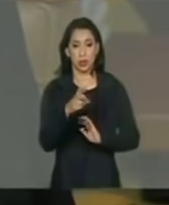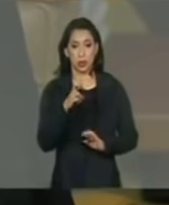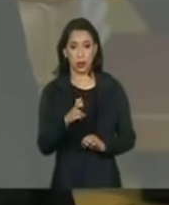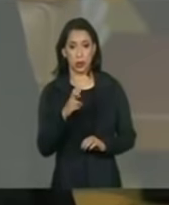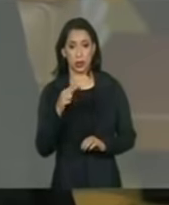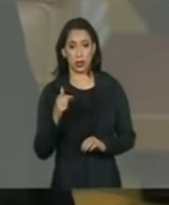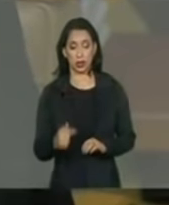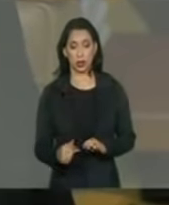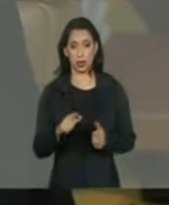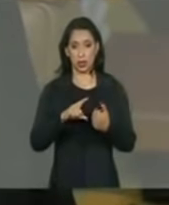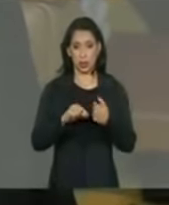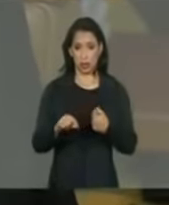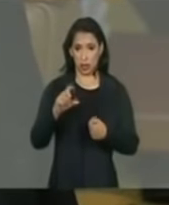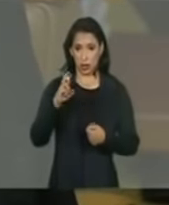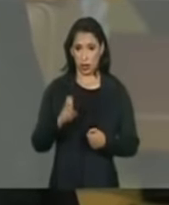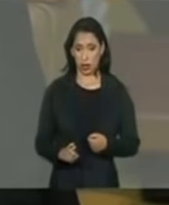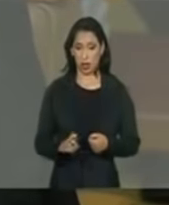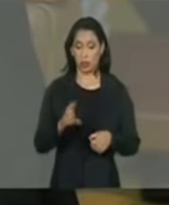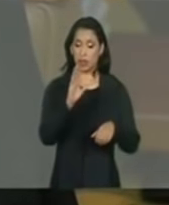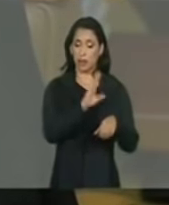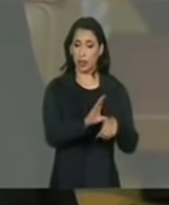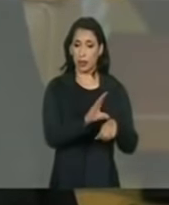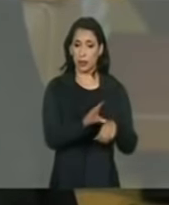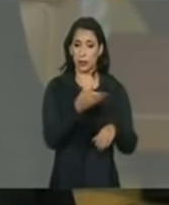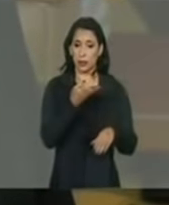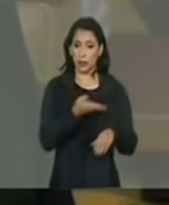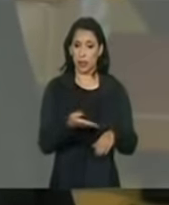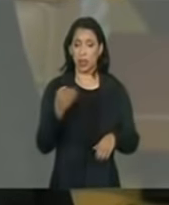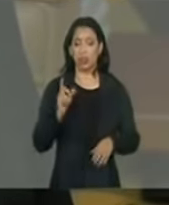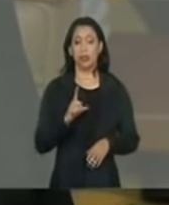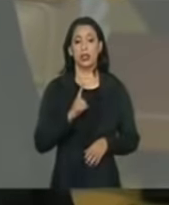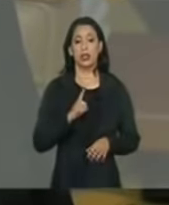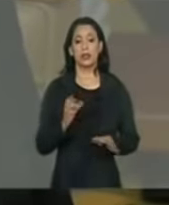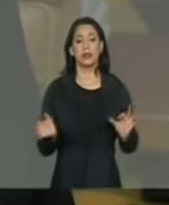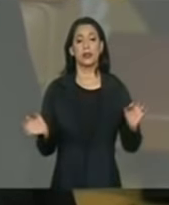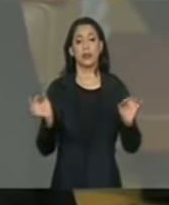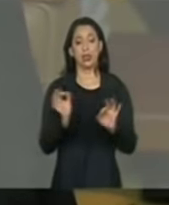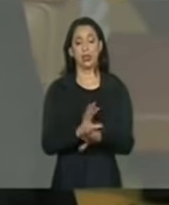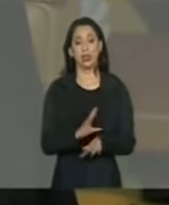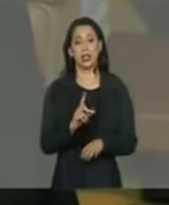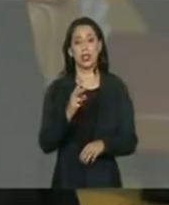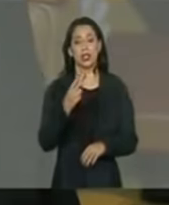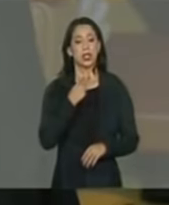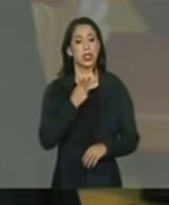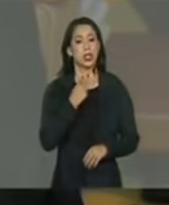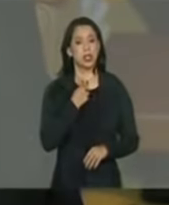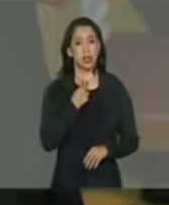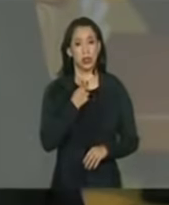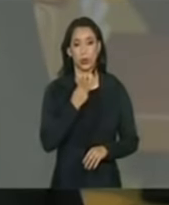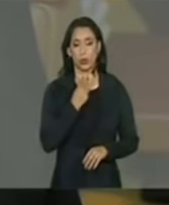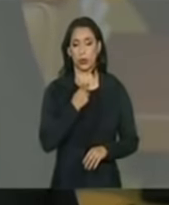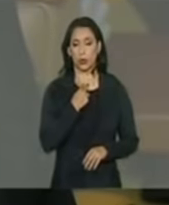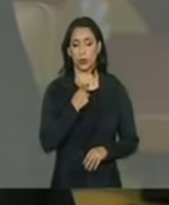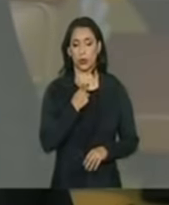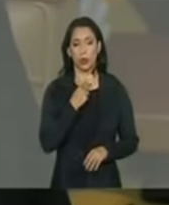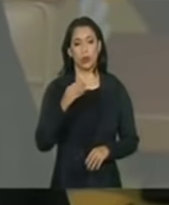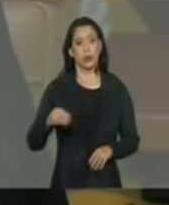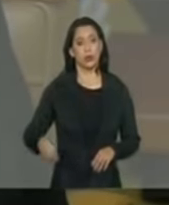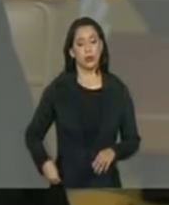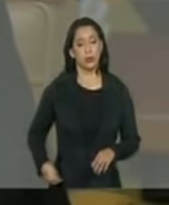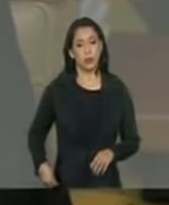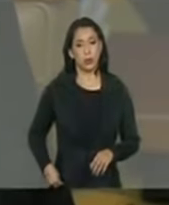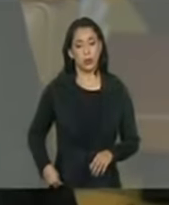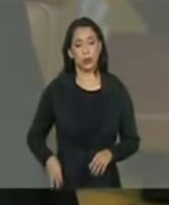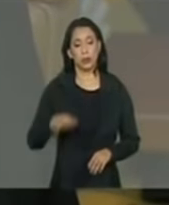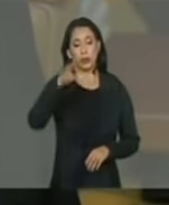artigo 5º da nossa carta política que faz esses há a presunção de não culpabilidade ou a presunção do estado de